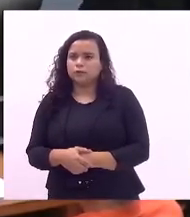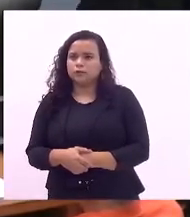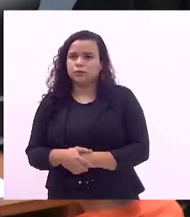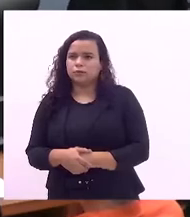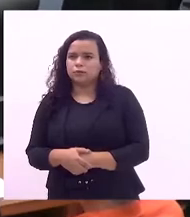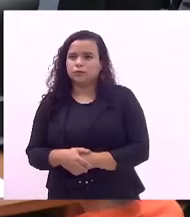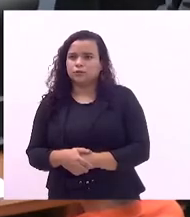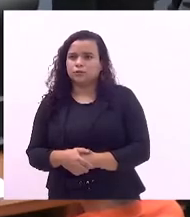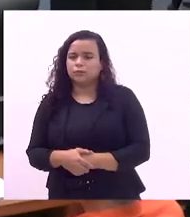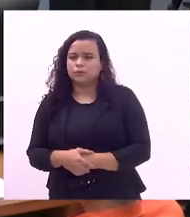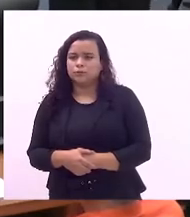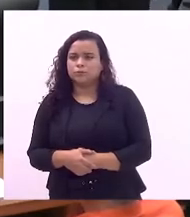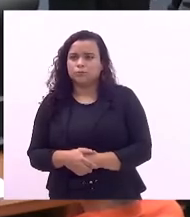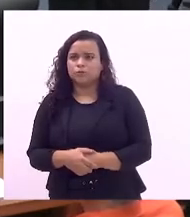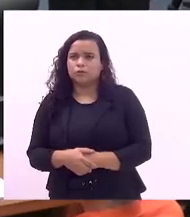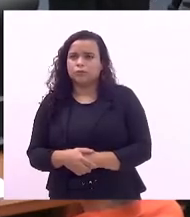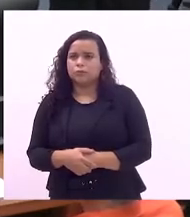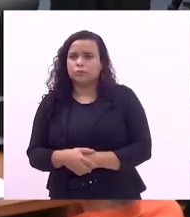oi oi